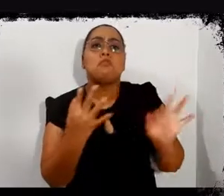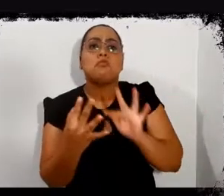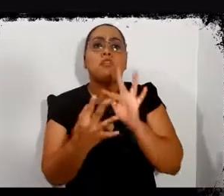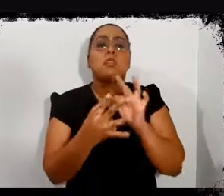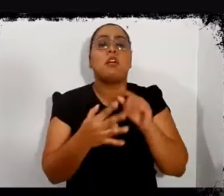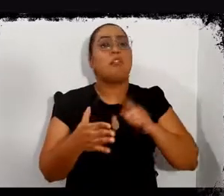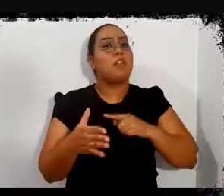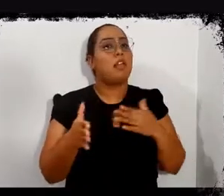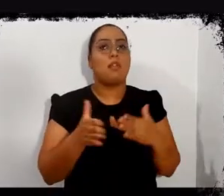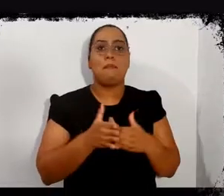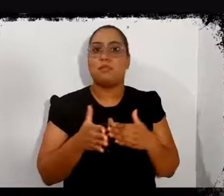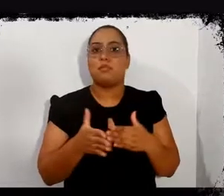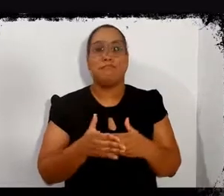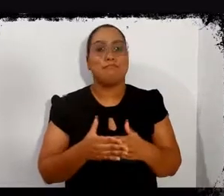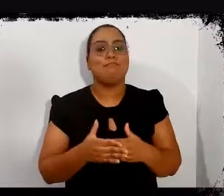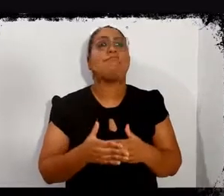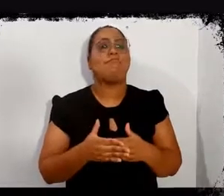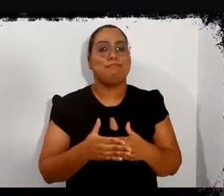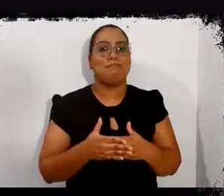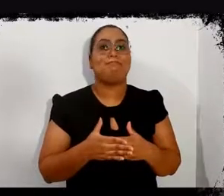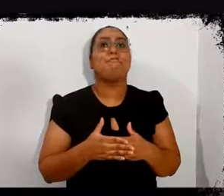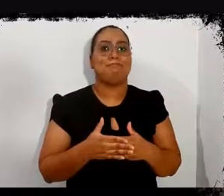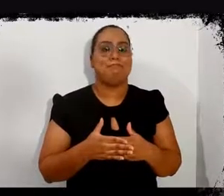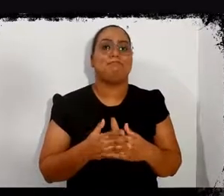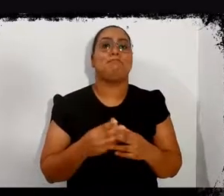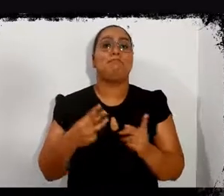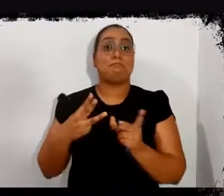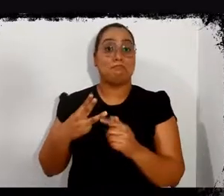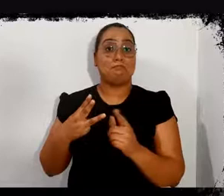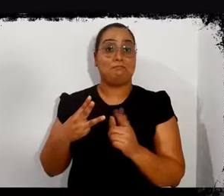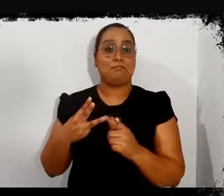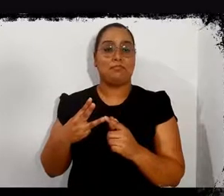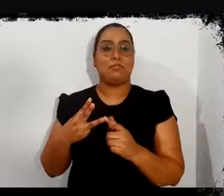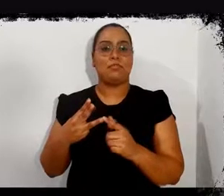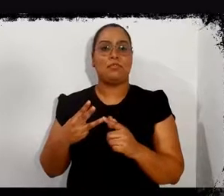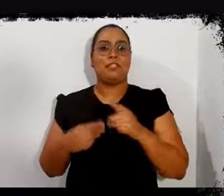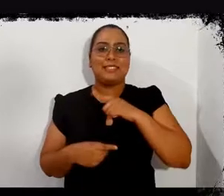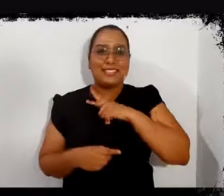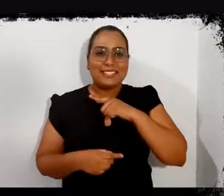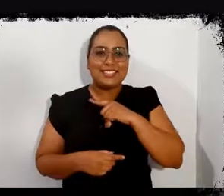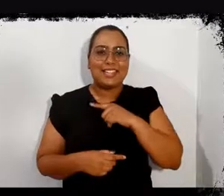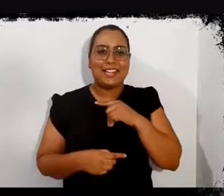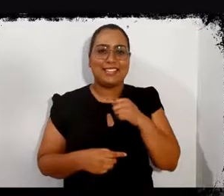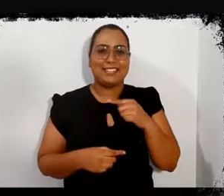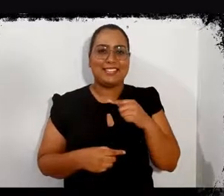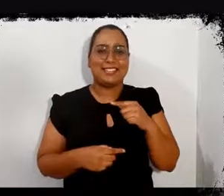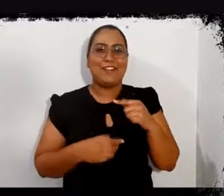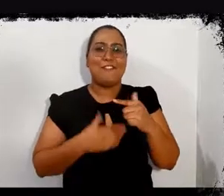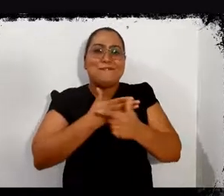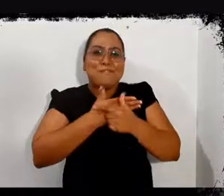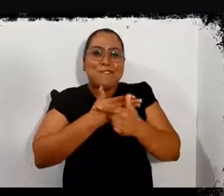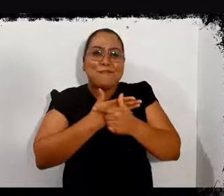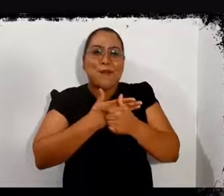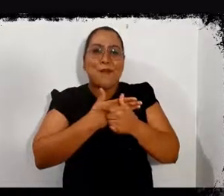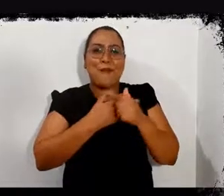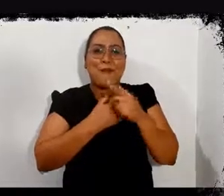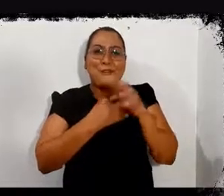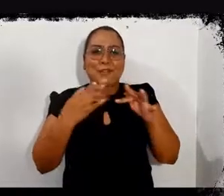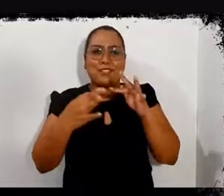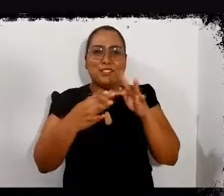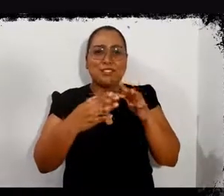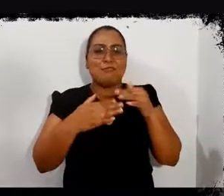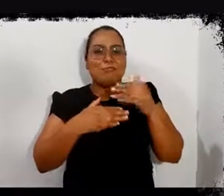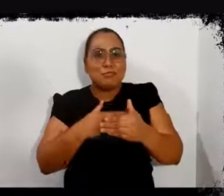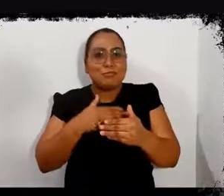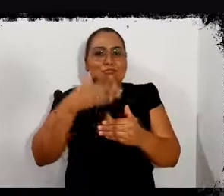são monotípicos quanto à construção. Quer dizer, eles têm a mesma forma,